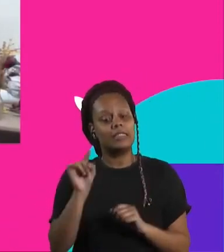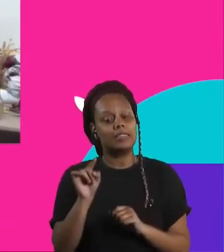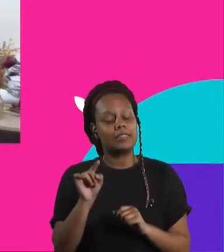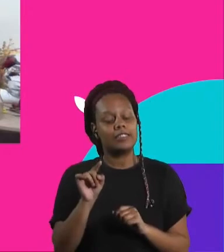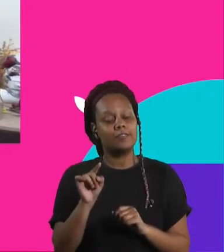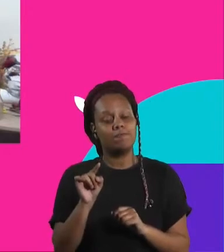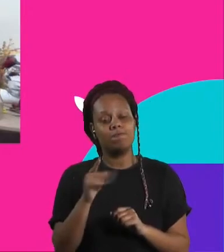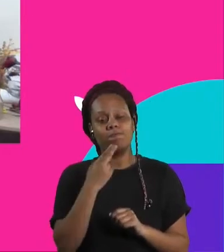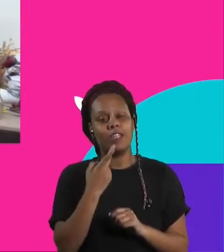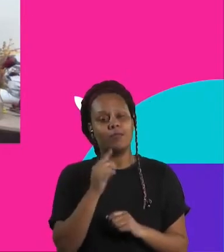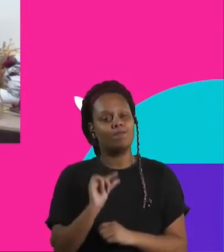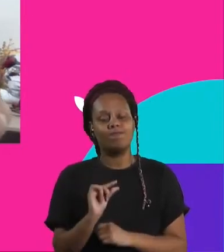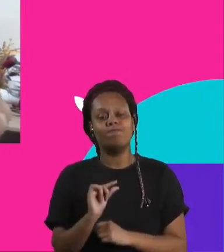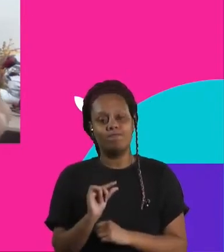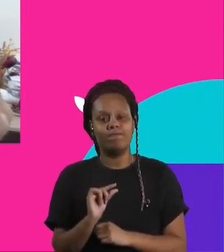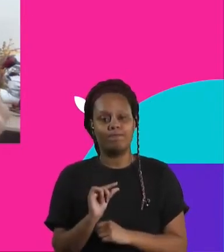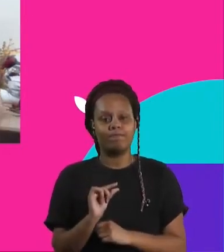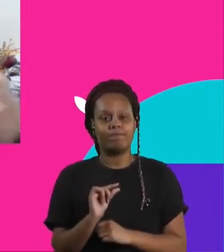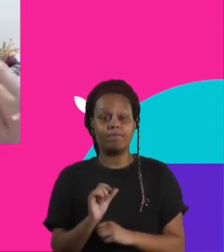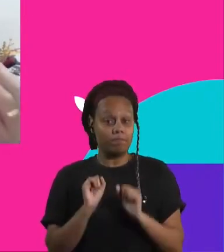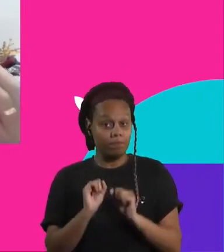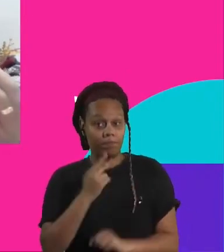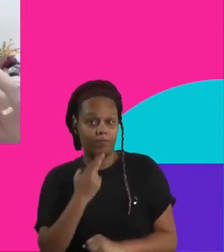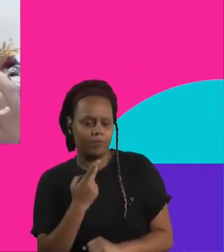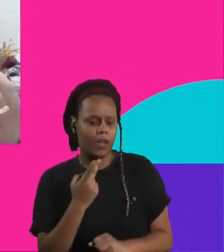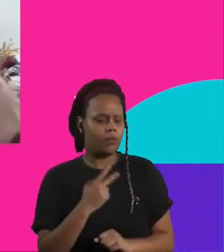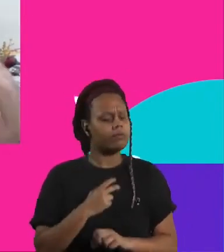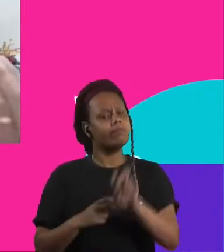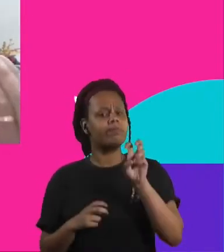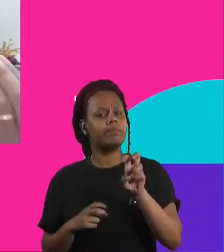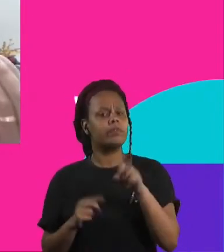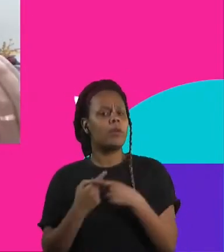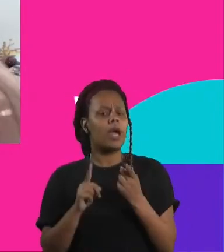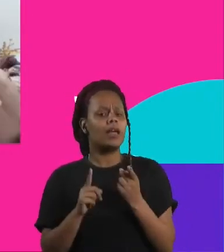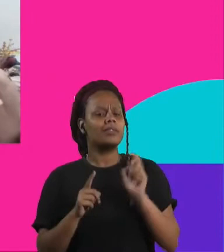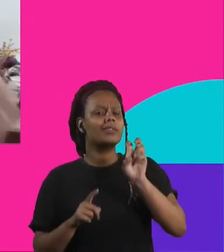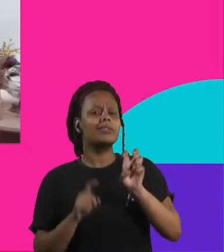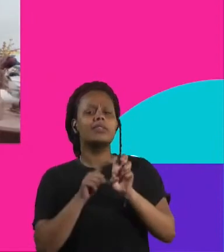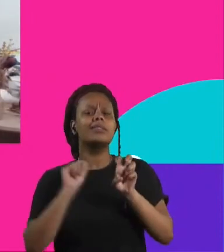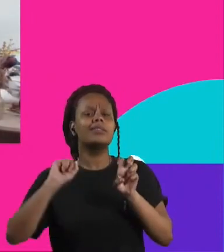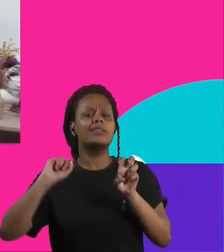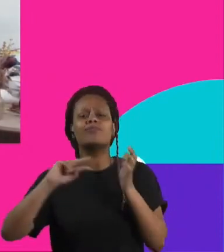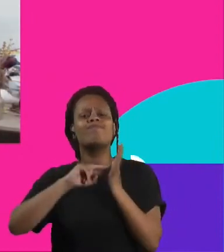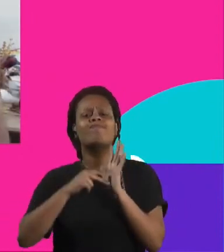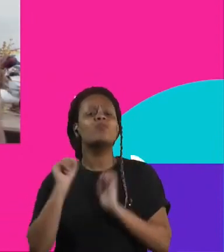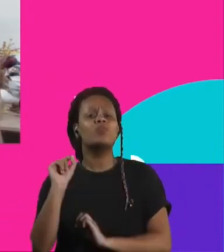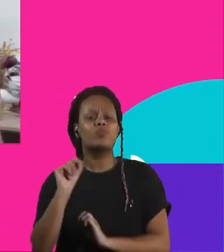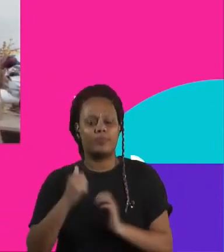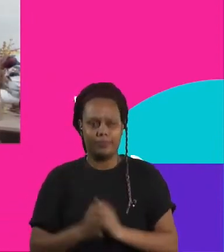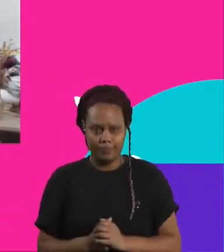muito pouco. Você pode falar lá um 5, mas o que esse 5 quer dizer? Os fenômenos sociais eles são